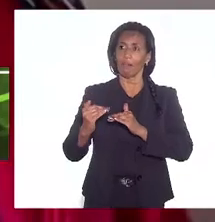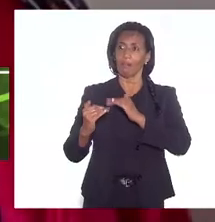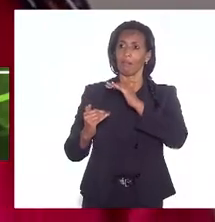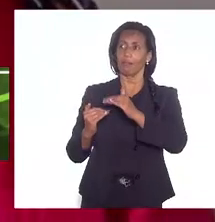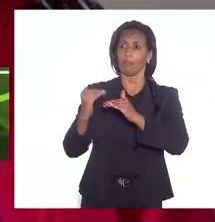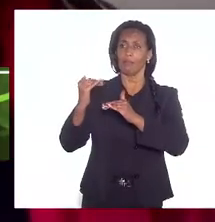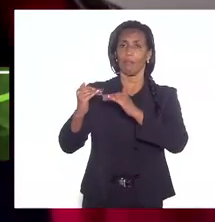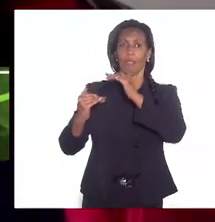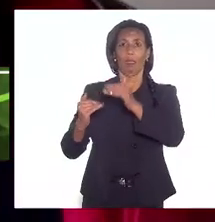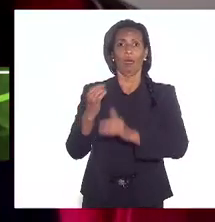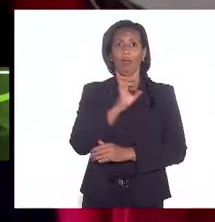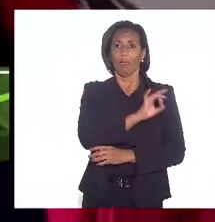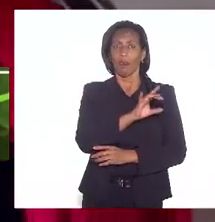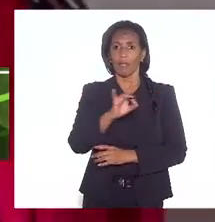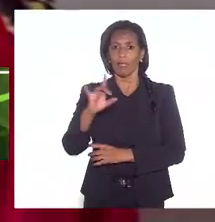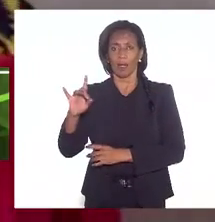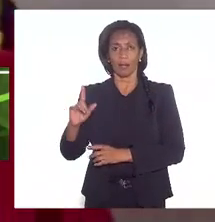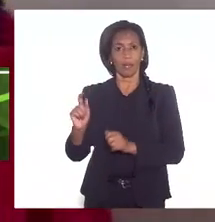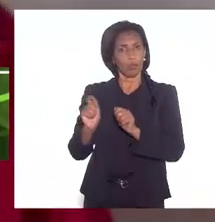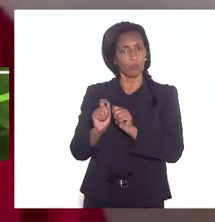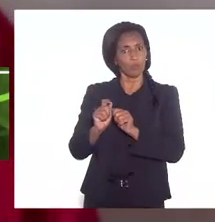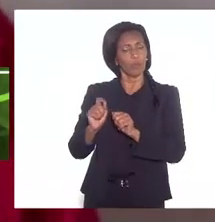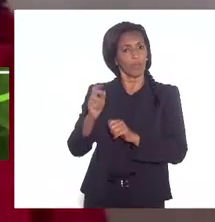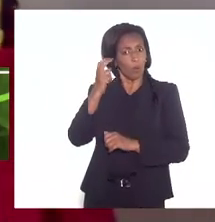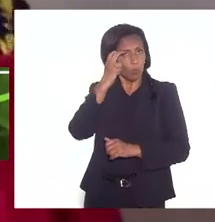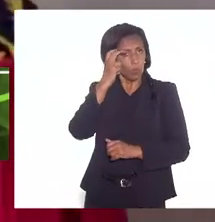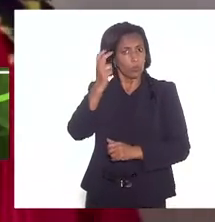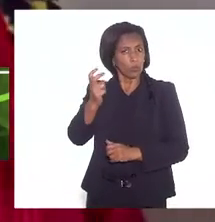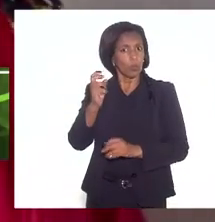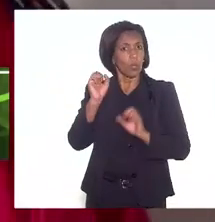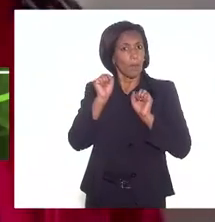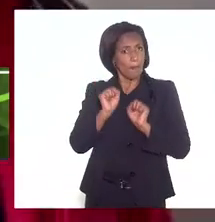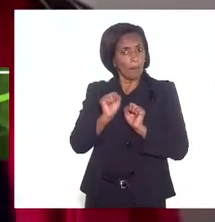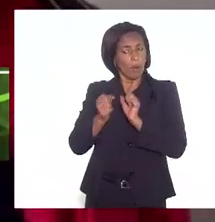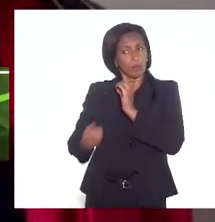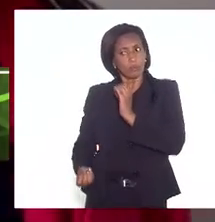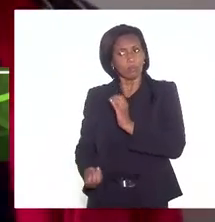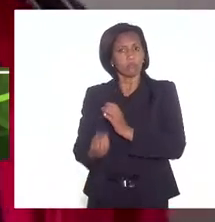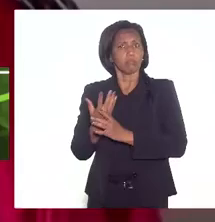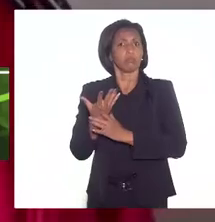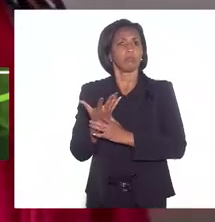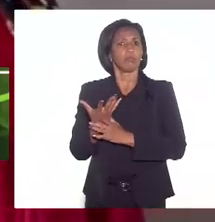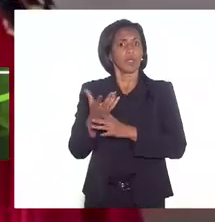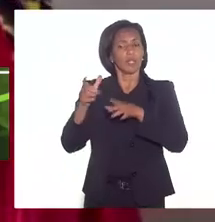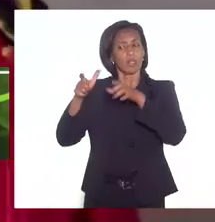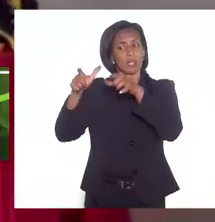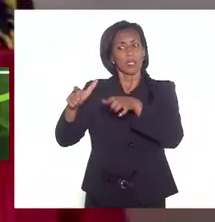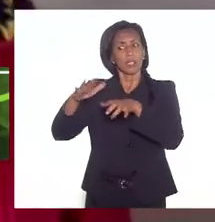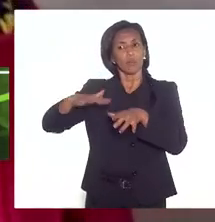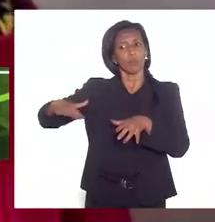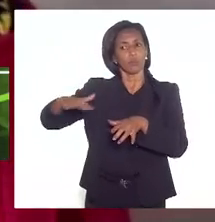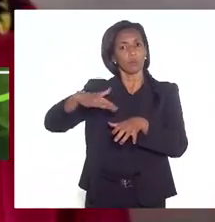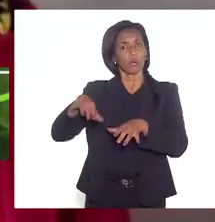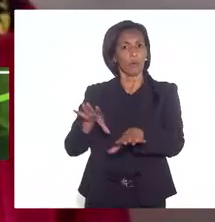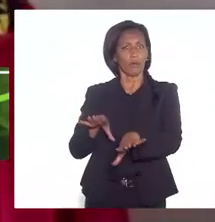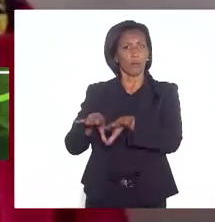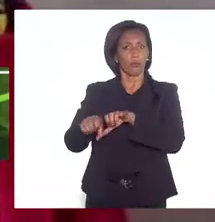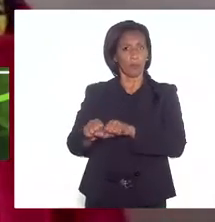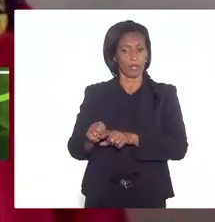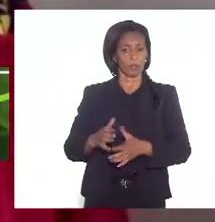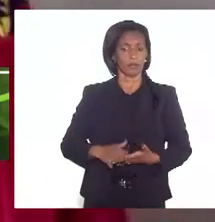artistas produtores e fazedores de cultura possam despontar a partir desses espaços de formação e de